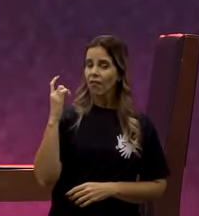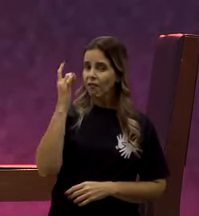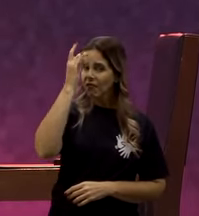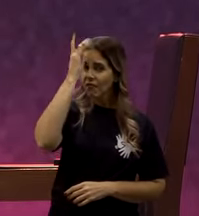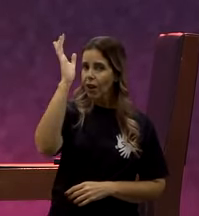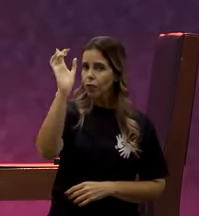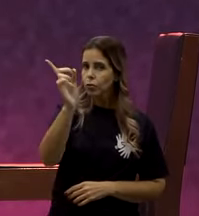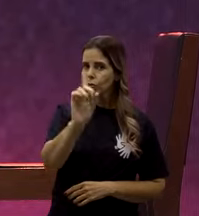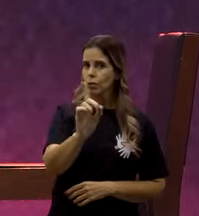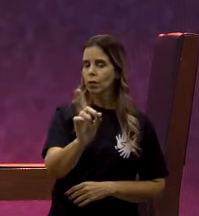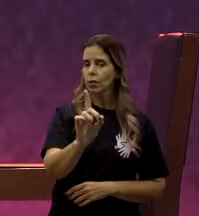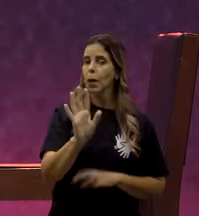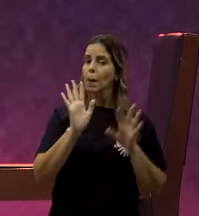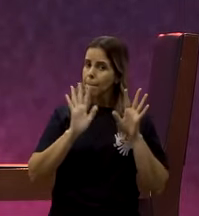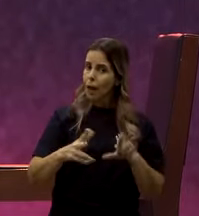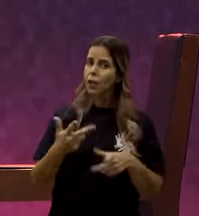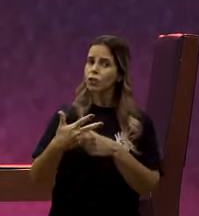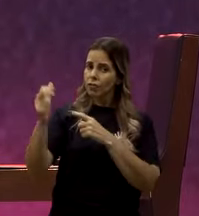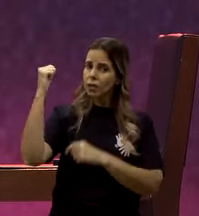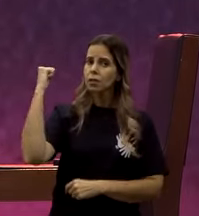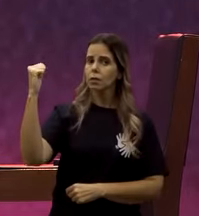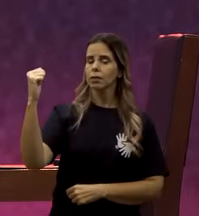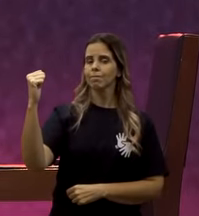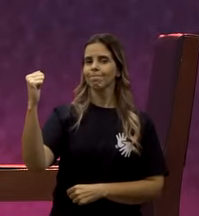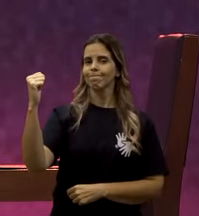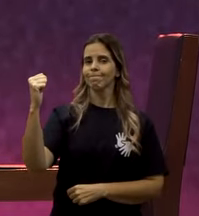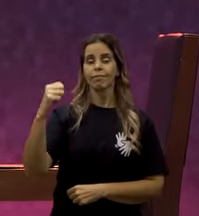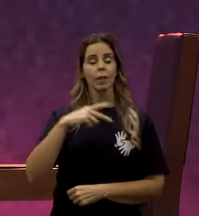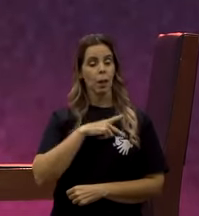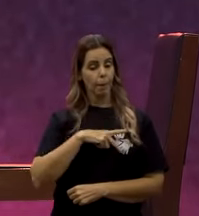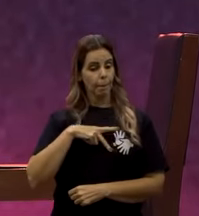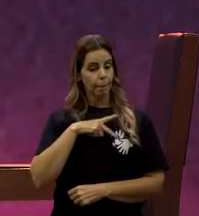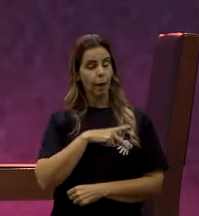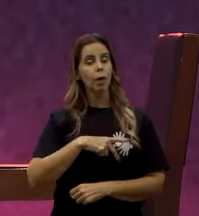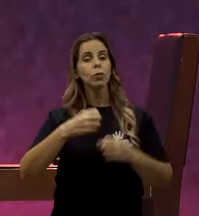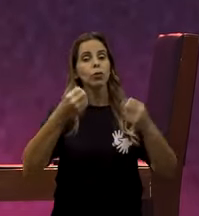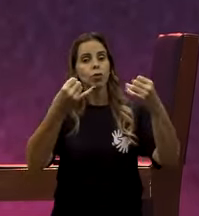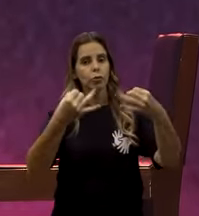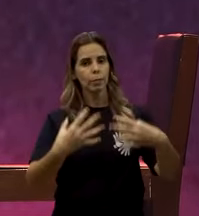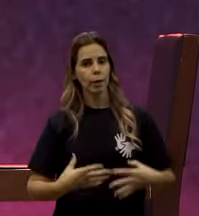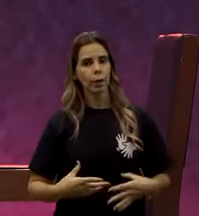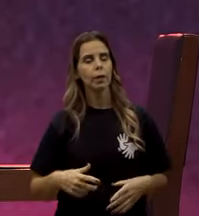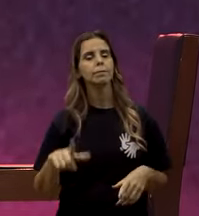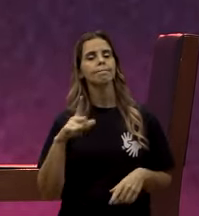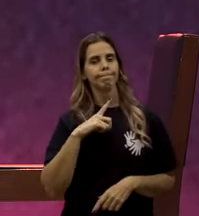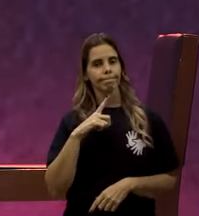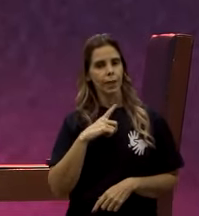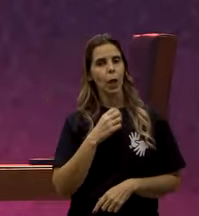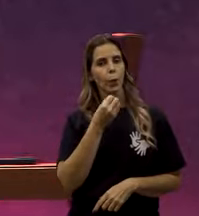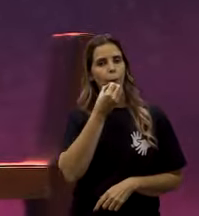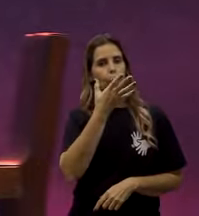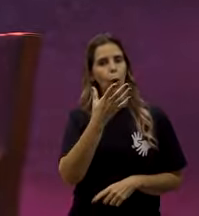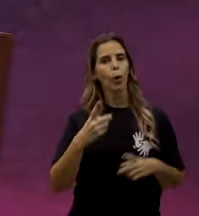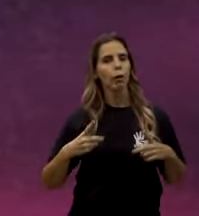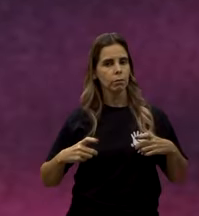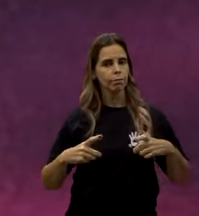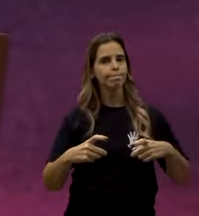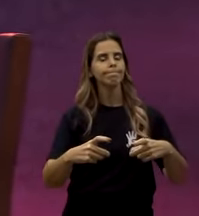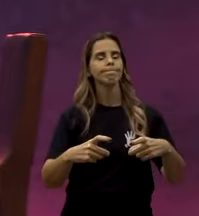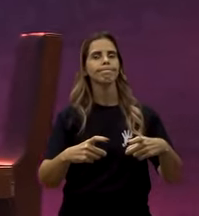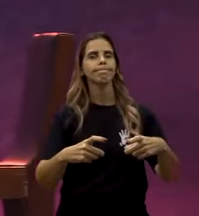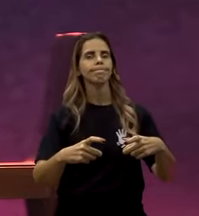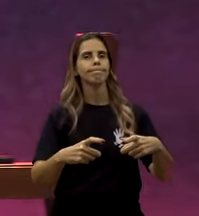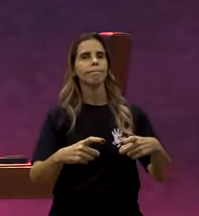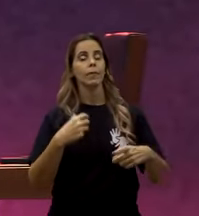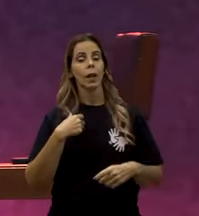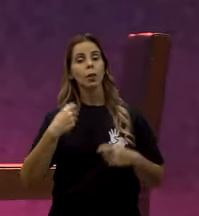Bom Combate então Paulo diz pra gente que existe um bom combate Qual é a quarta coisa que eu preciso evitar pastor repete